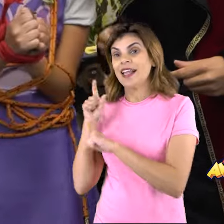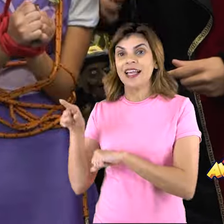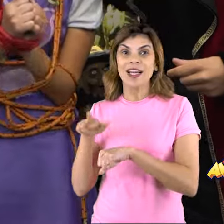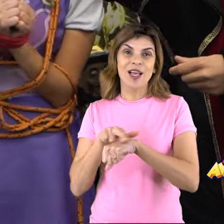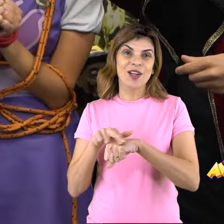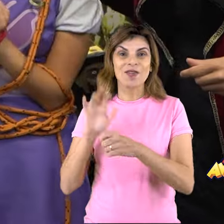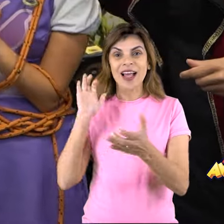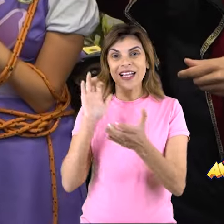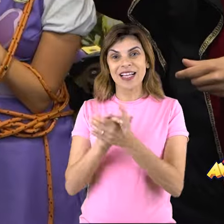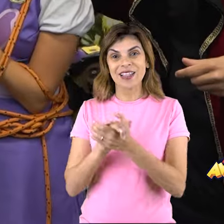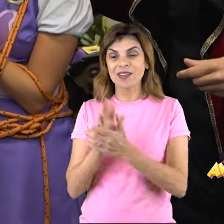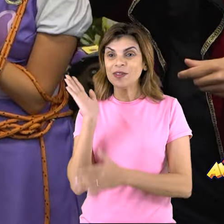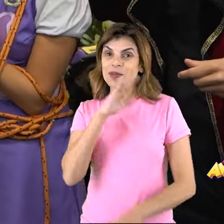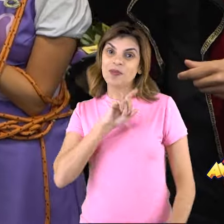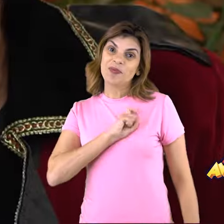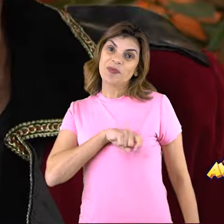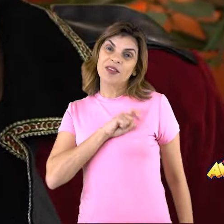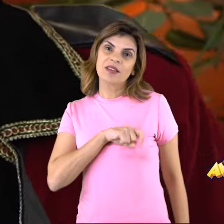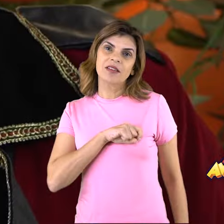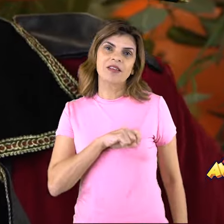roxa vai se casar com um vilão